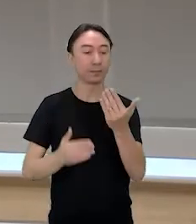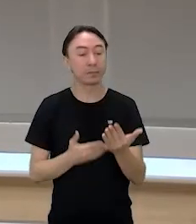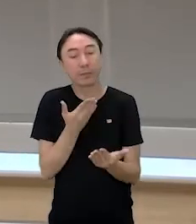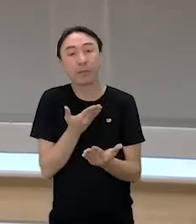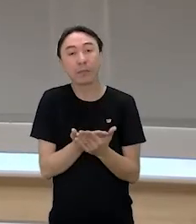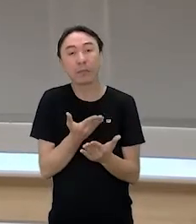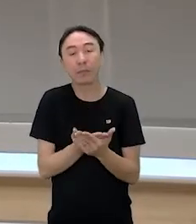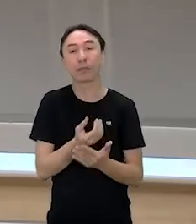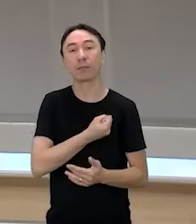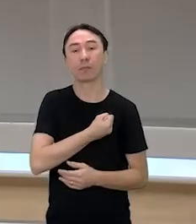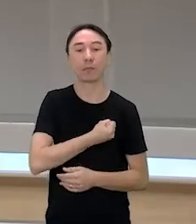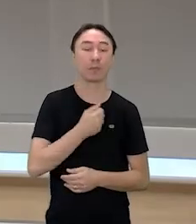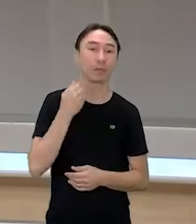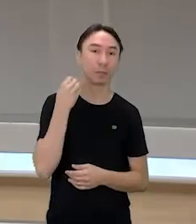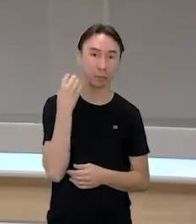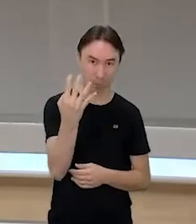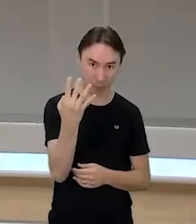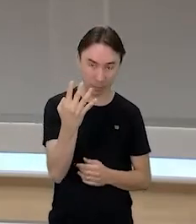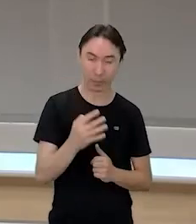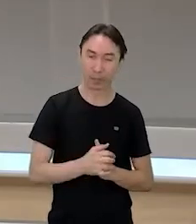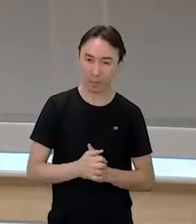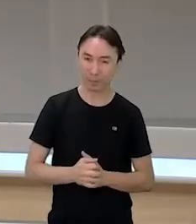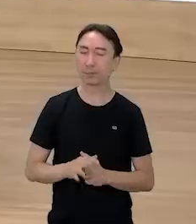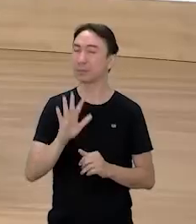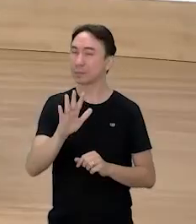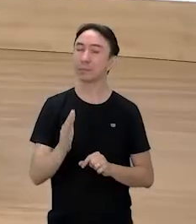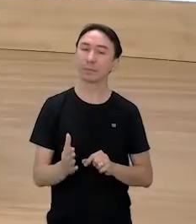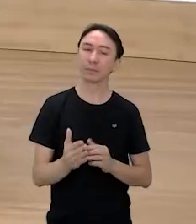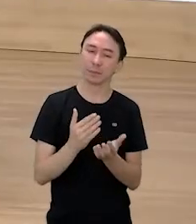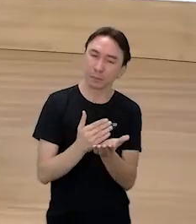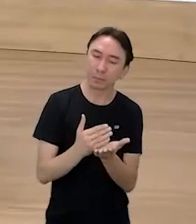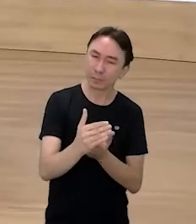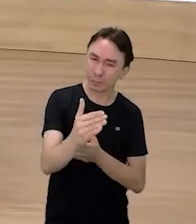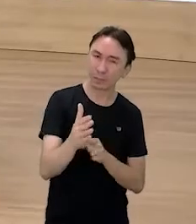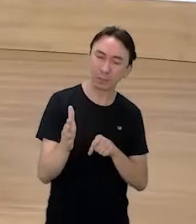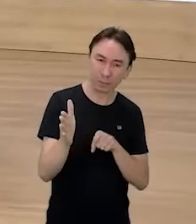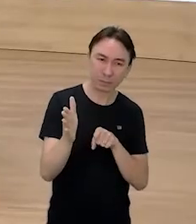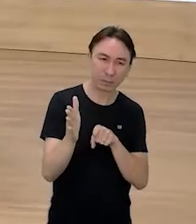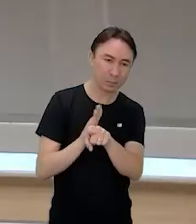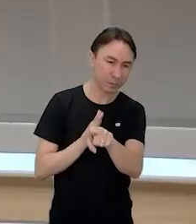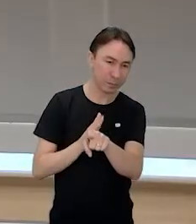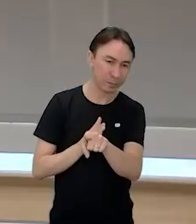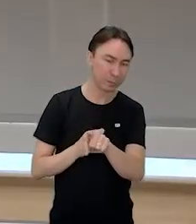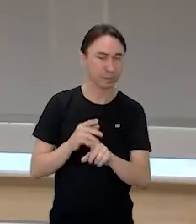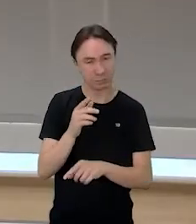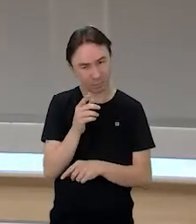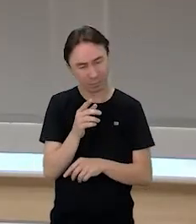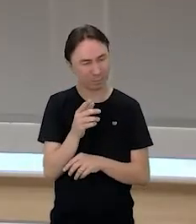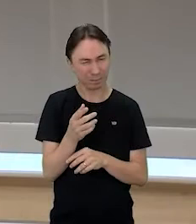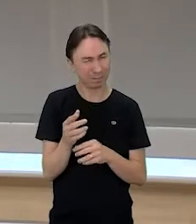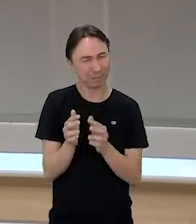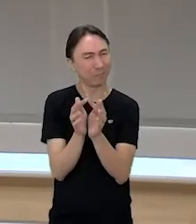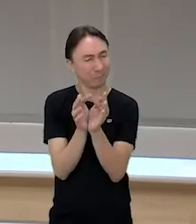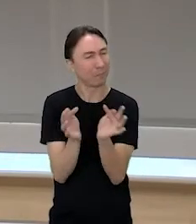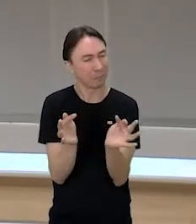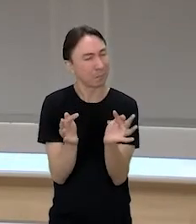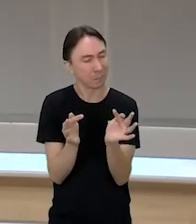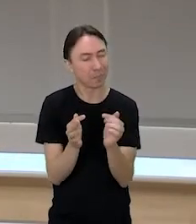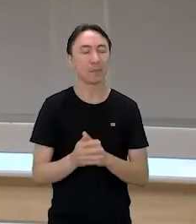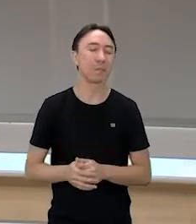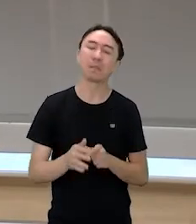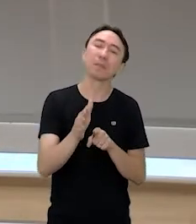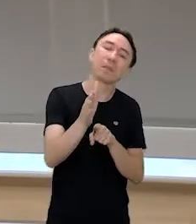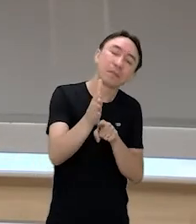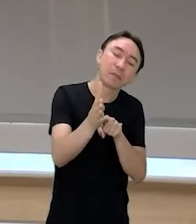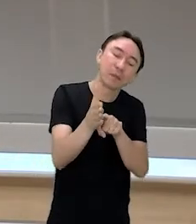professor, para começar a nossa aula, eu vou fazer uma perguntinha básica para o professor. Legal. E para você, estudante também da rede,